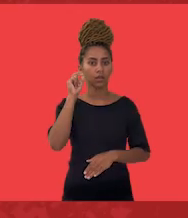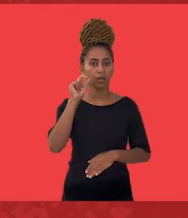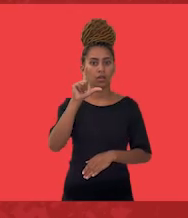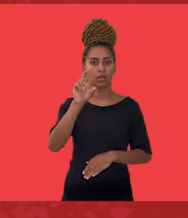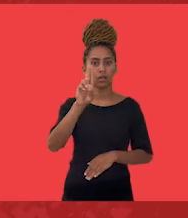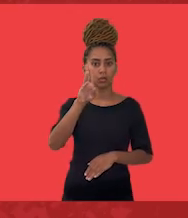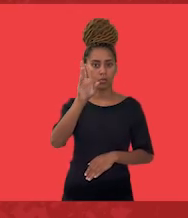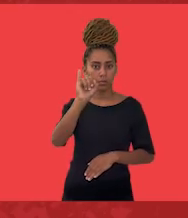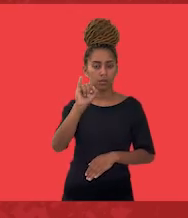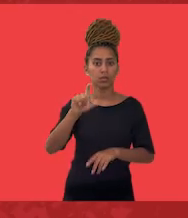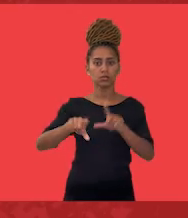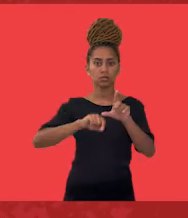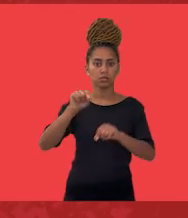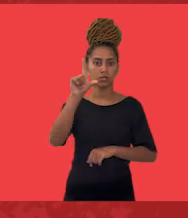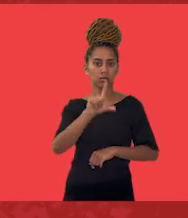2025.